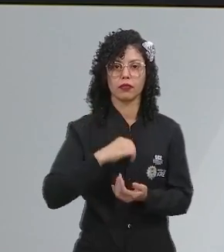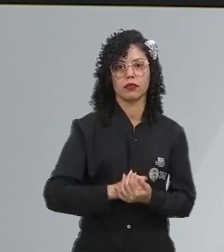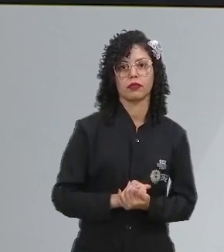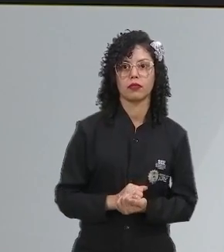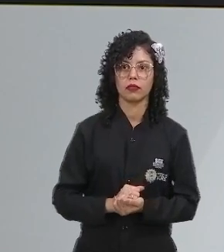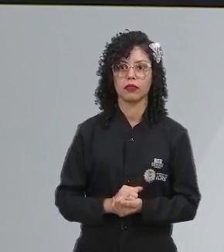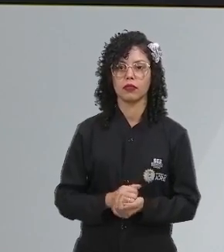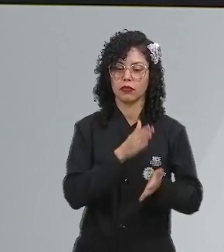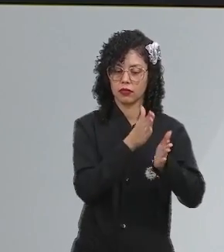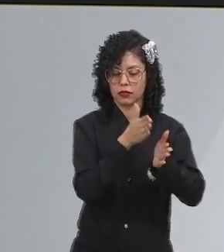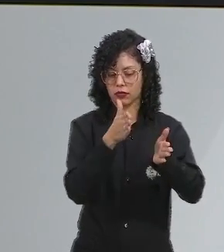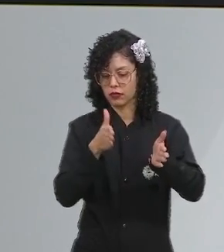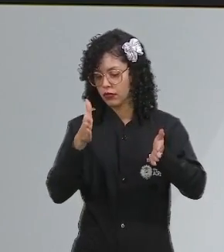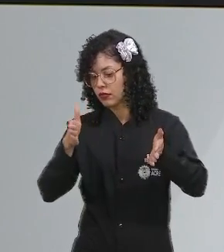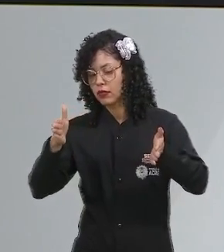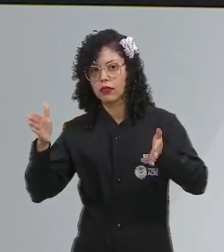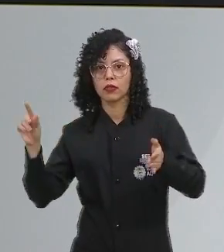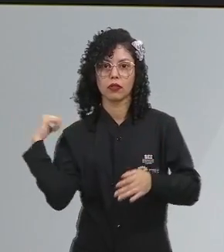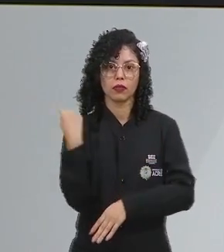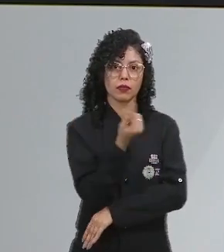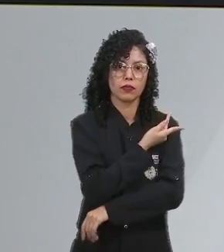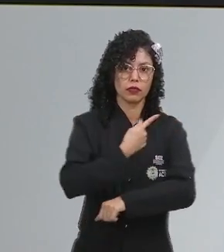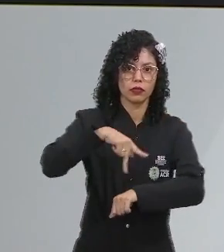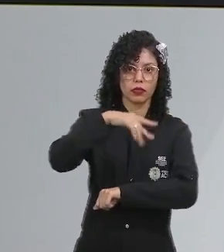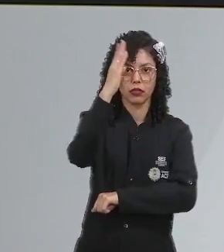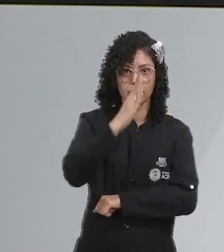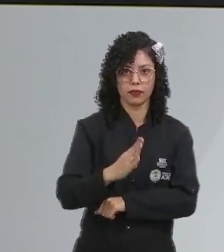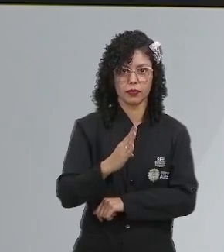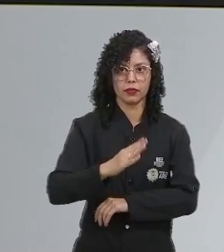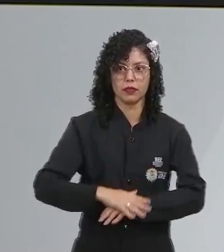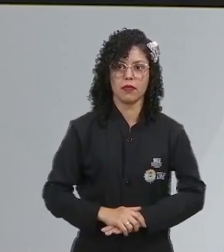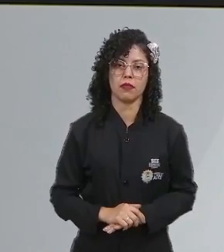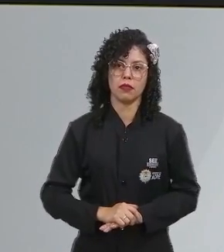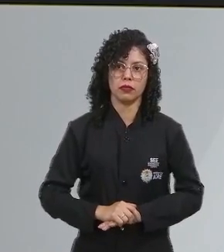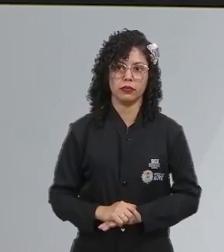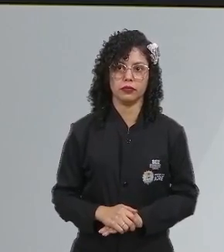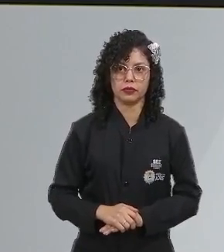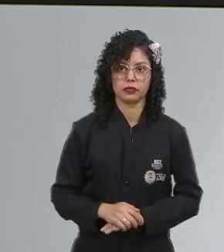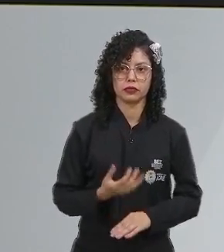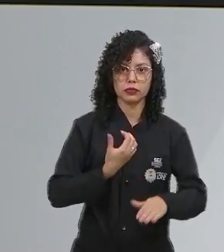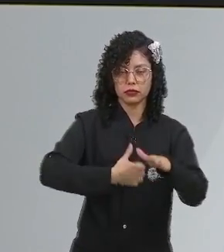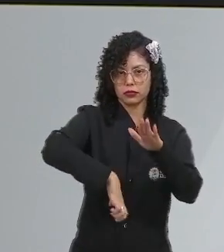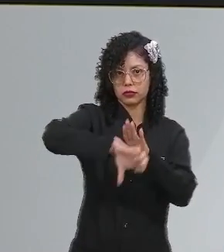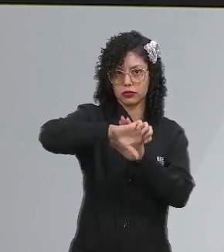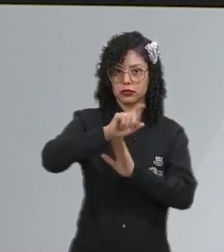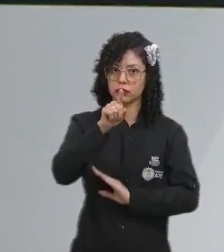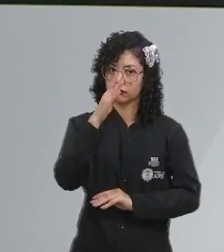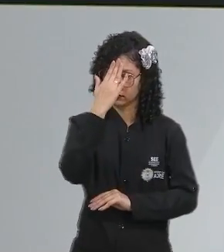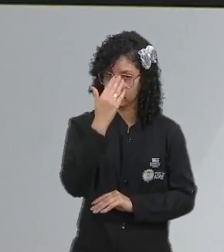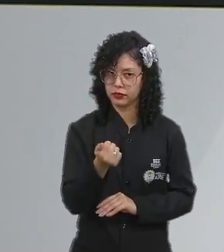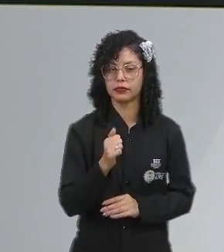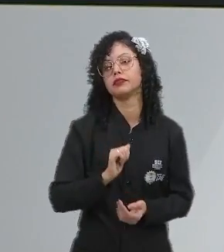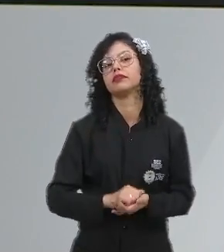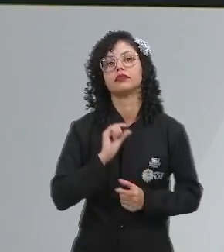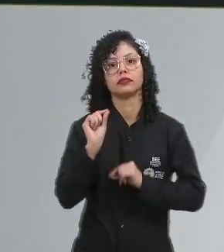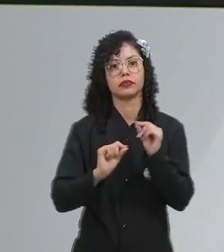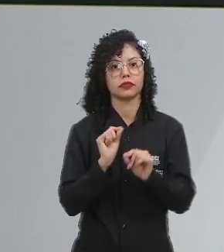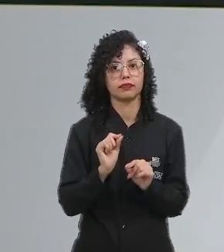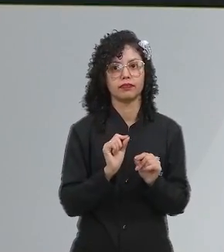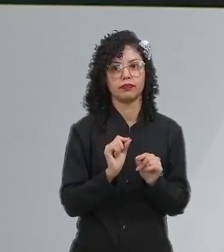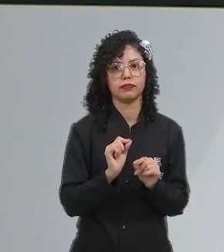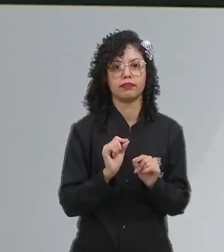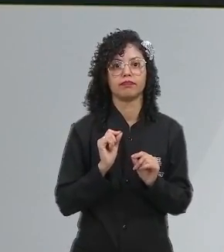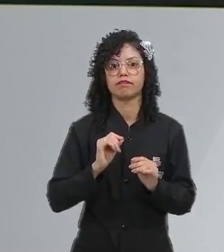suas repercussões no nosso país, aqui no Brasil, né? A crise, como você bem sabe, ela é um